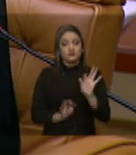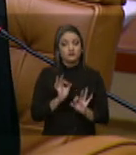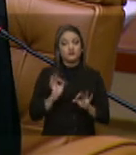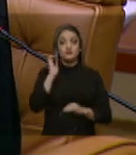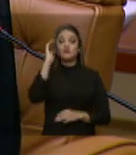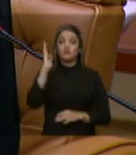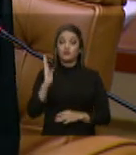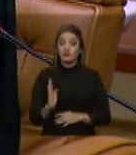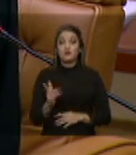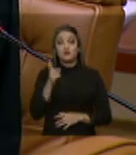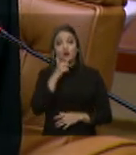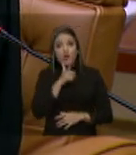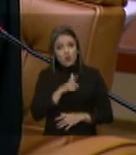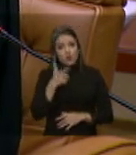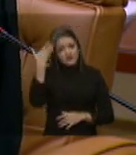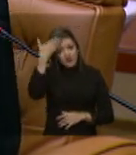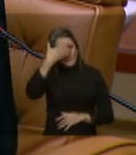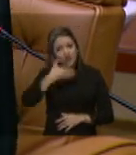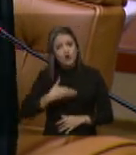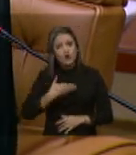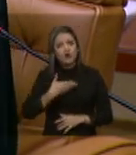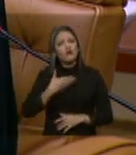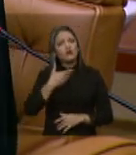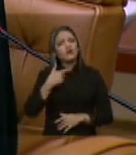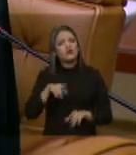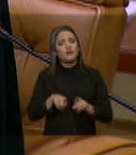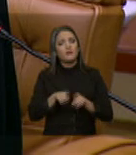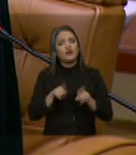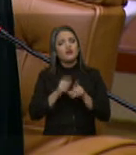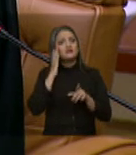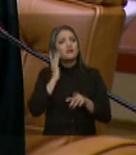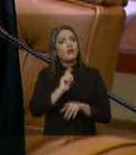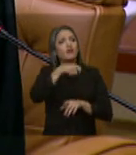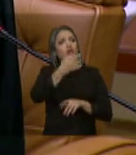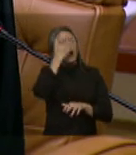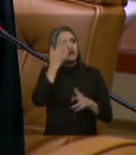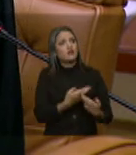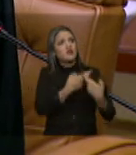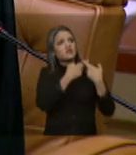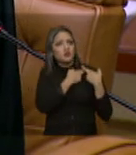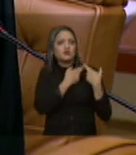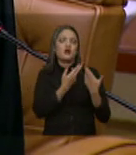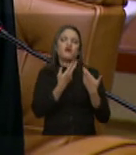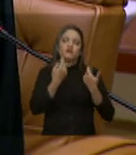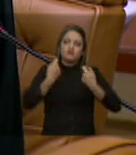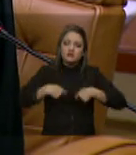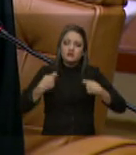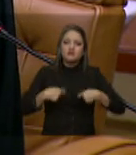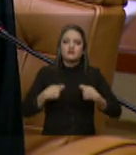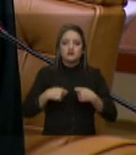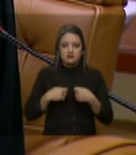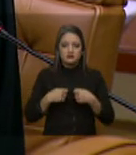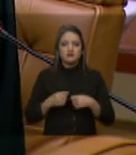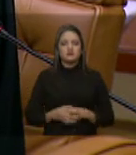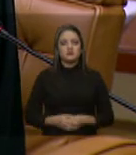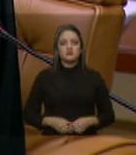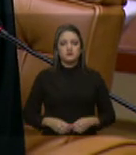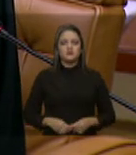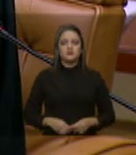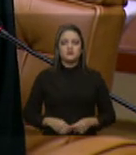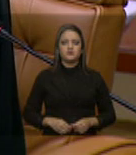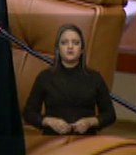a poder produzir provas e poder responsabilizar aqueles que devam eventualmente é ser é responsabilizado